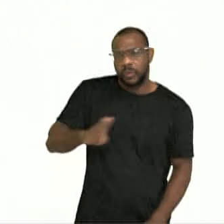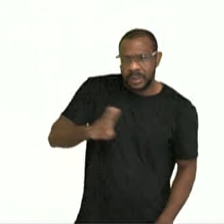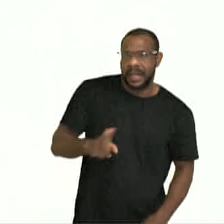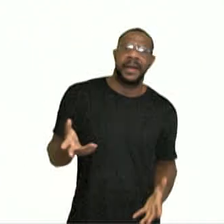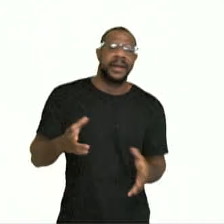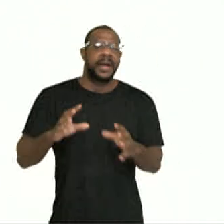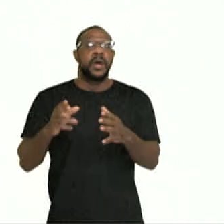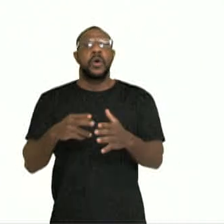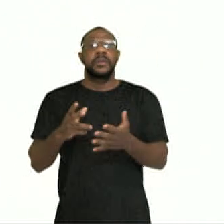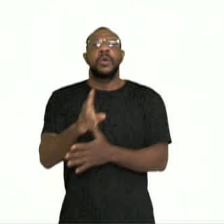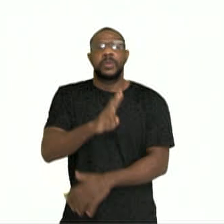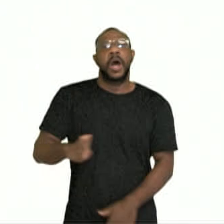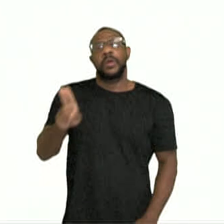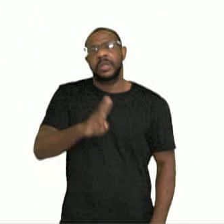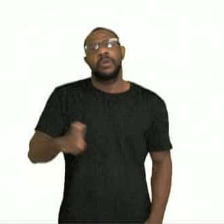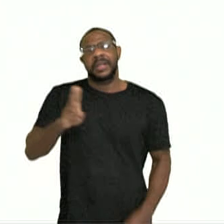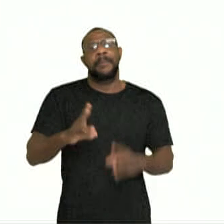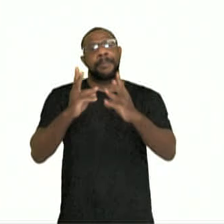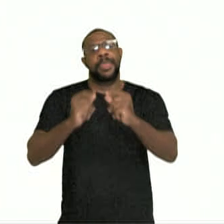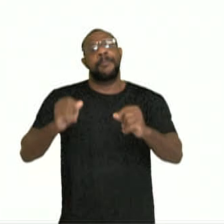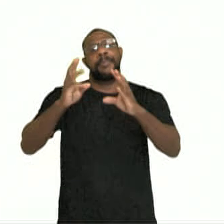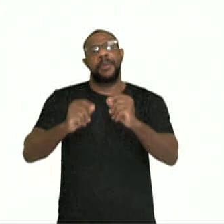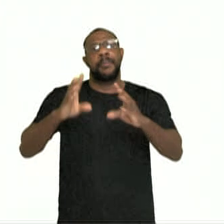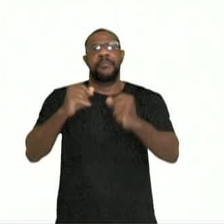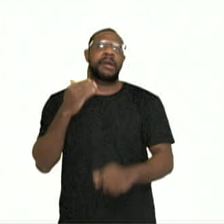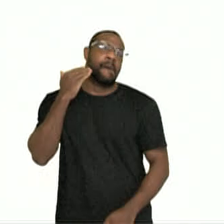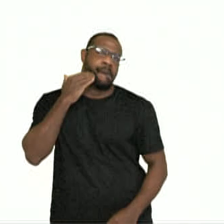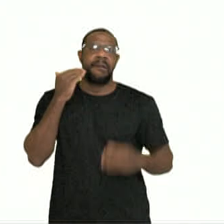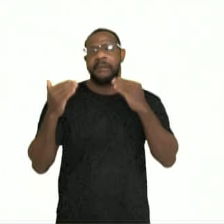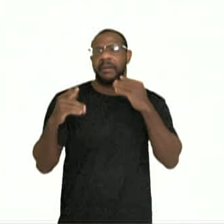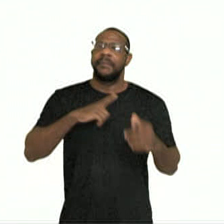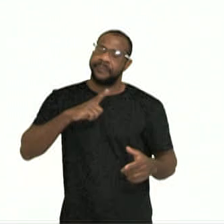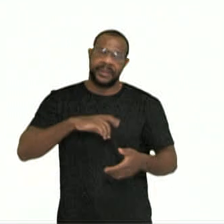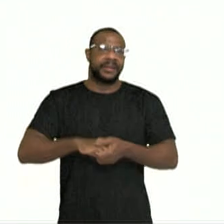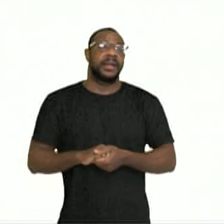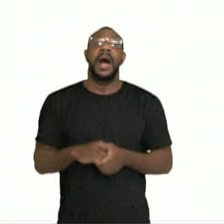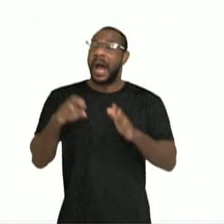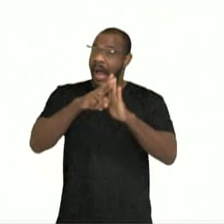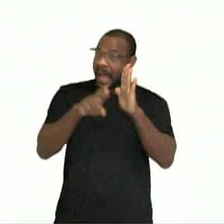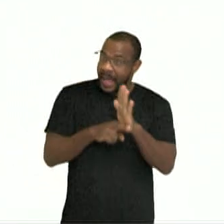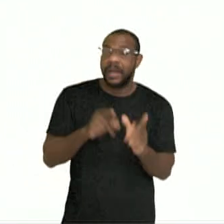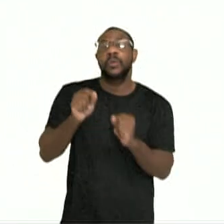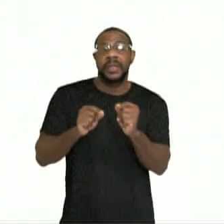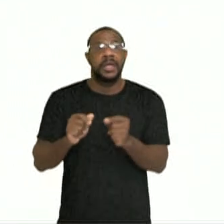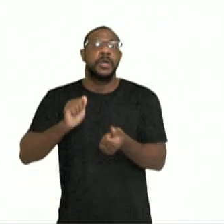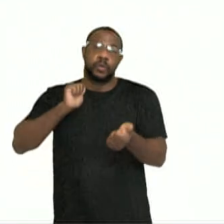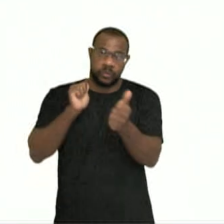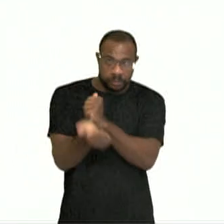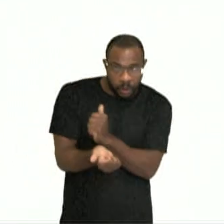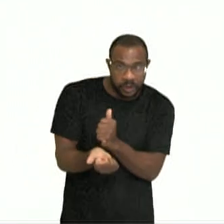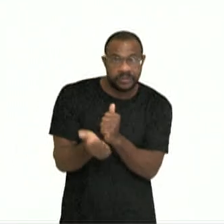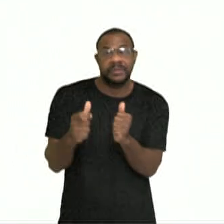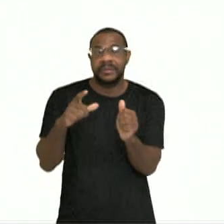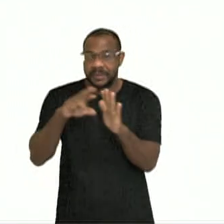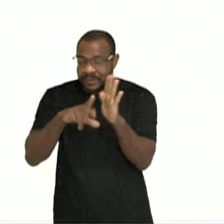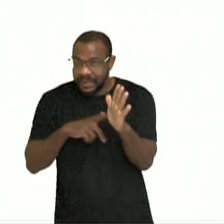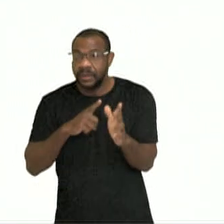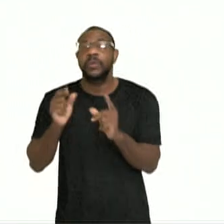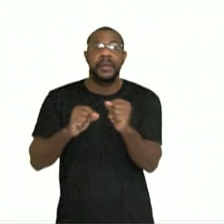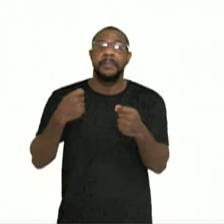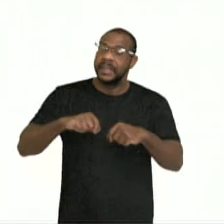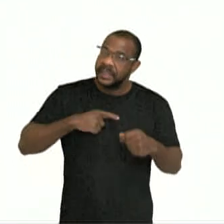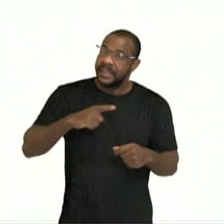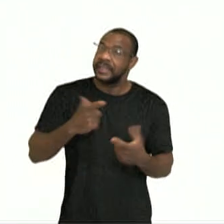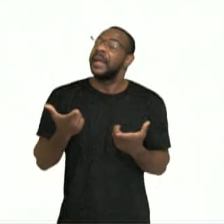acaba havendo uma pequena deformação dela, tanto que a própria regra dos esportes tem ali